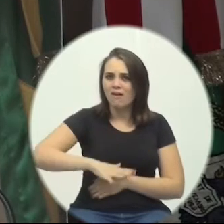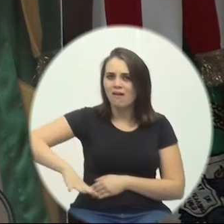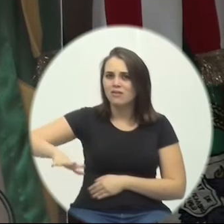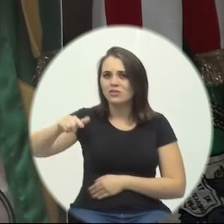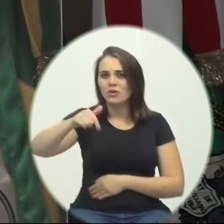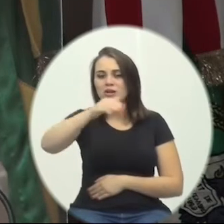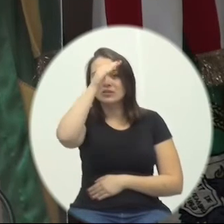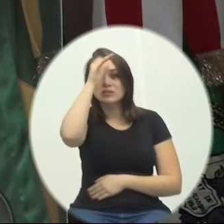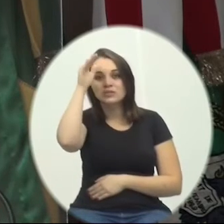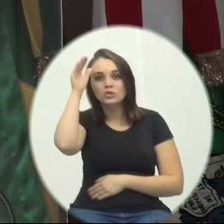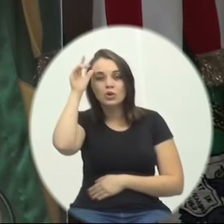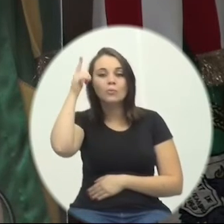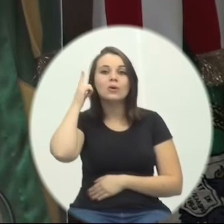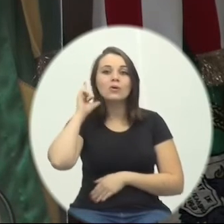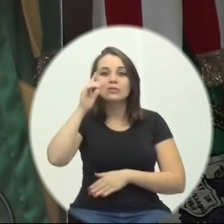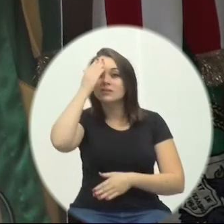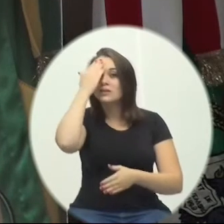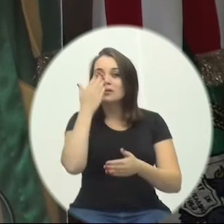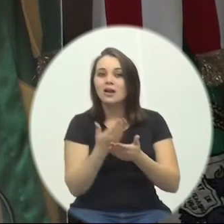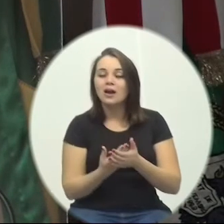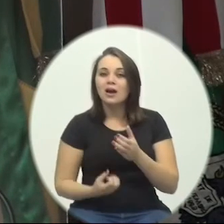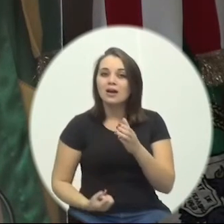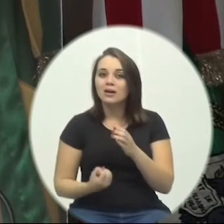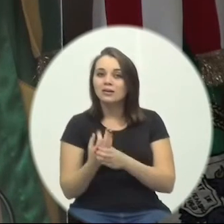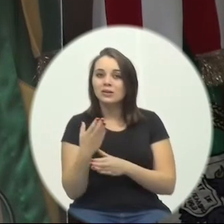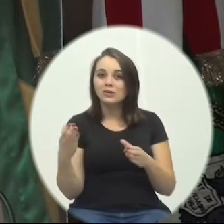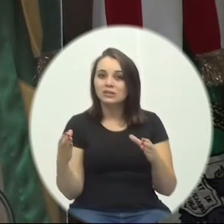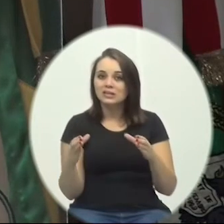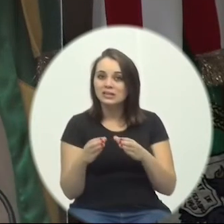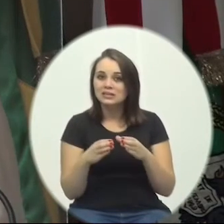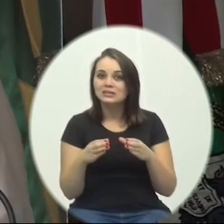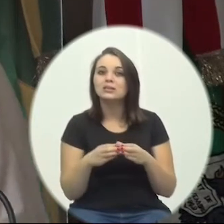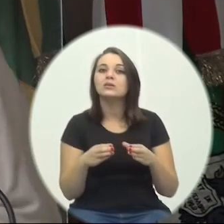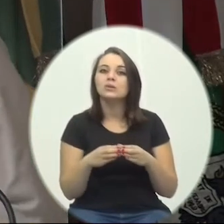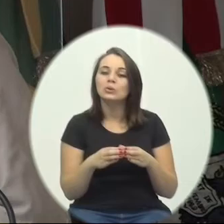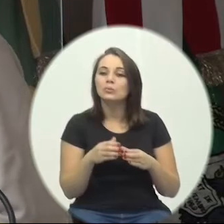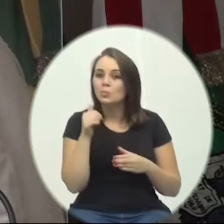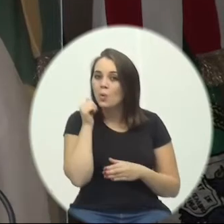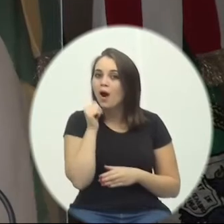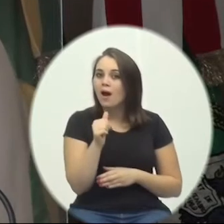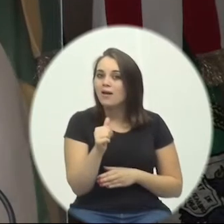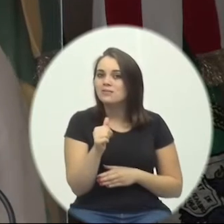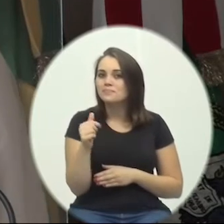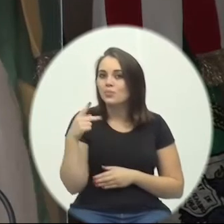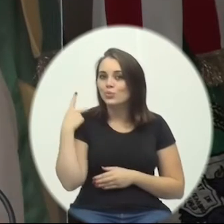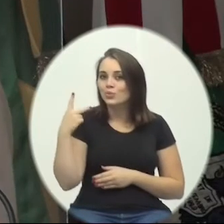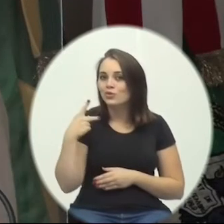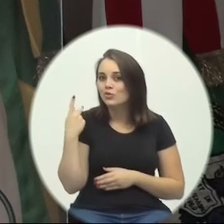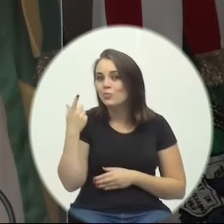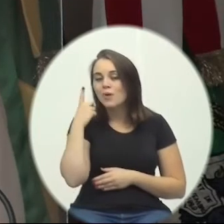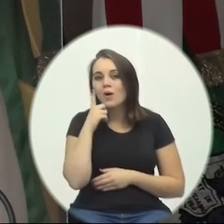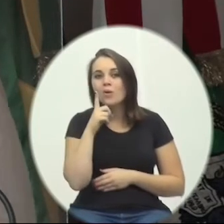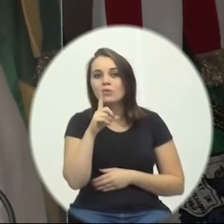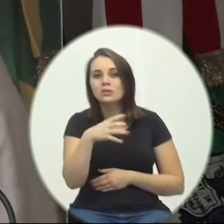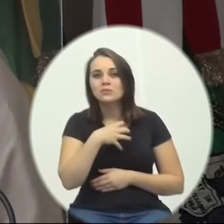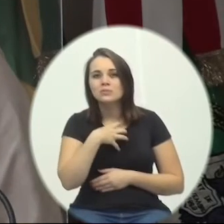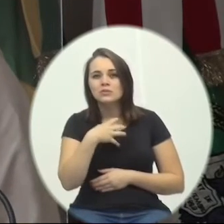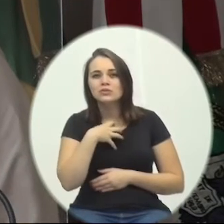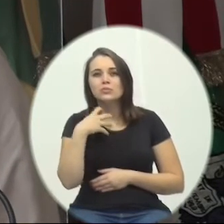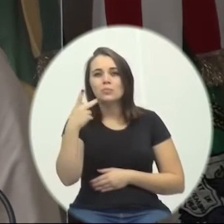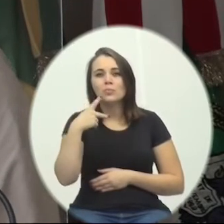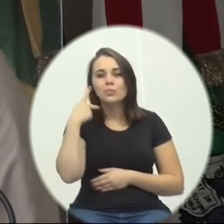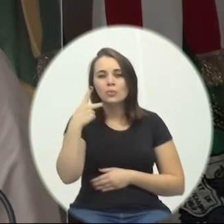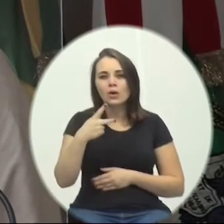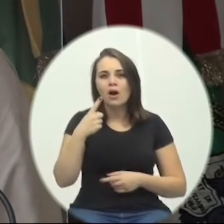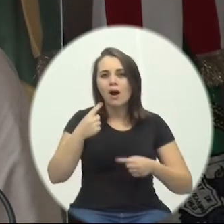carbonífera para consolidar a criação dessa frente, vereador Pastor Jair. Justamente para reivindicar de forma coletiva as pautas que